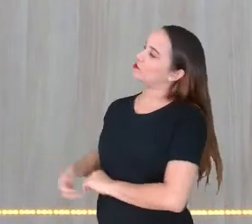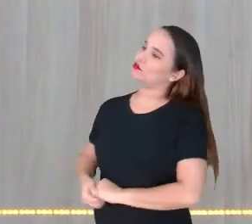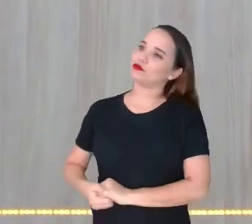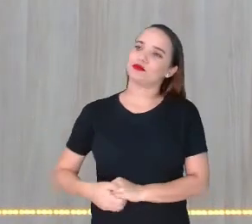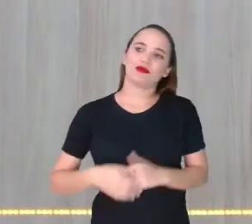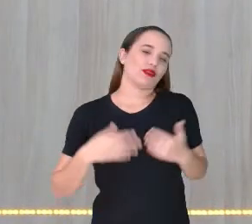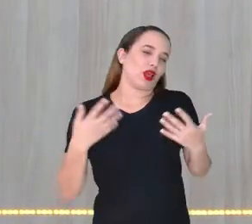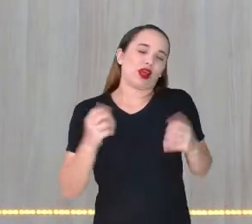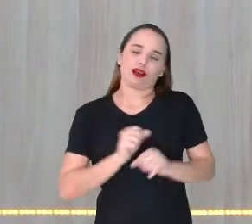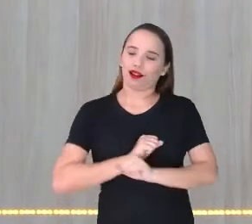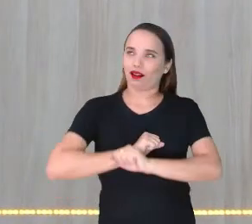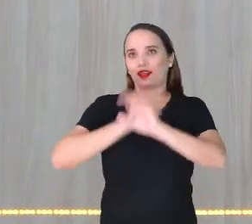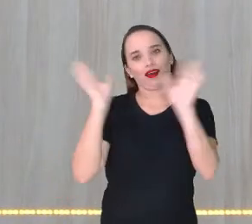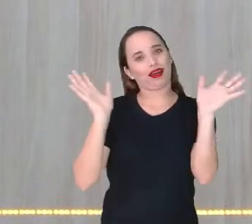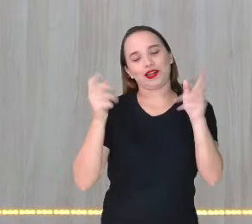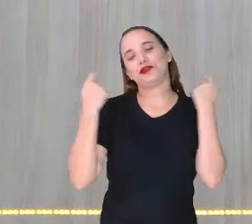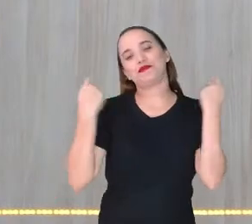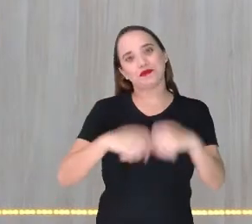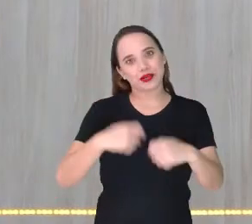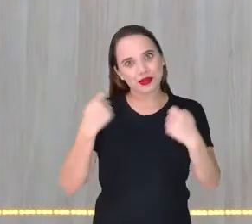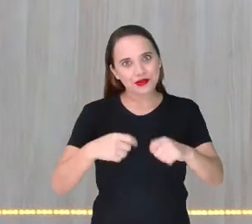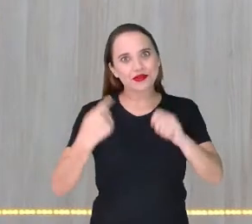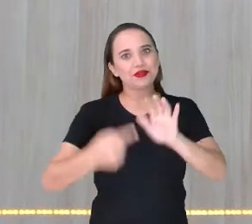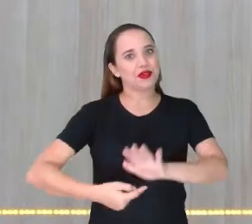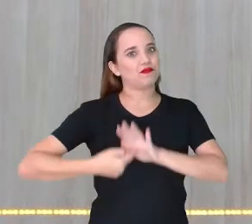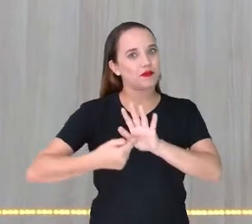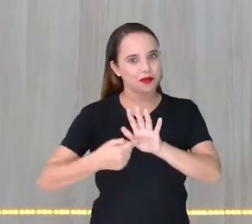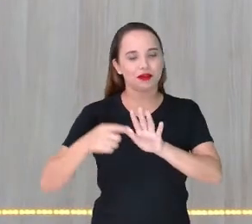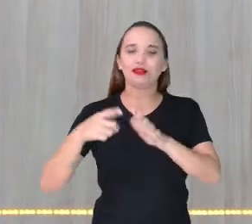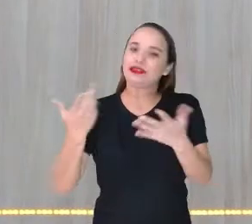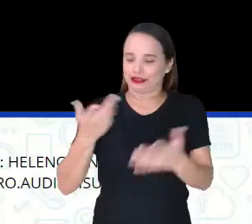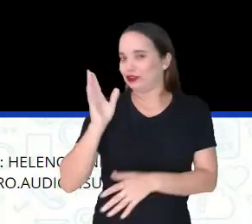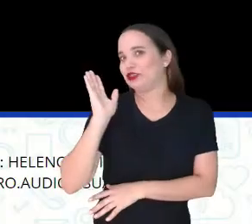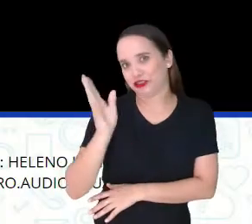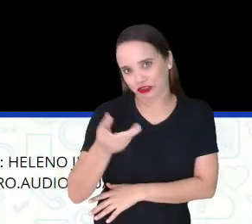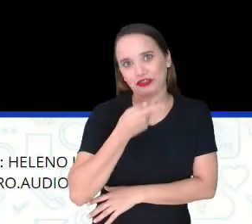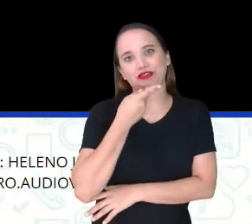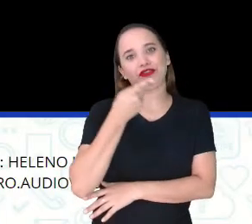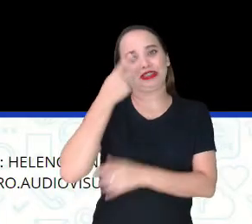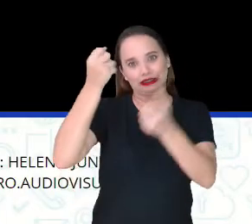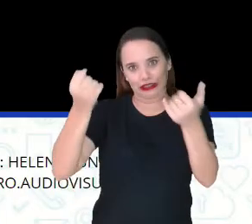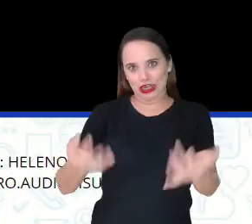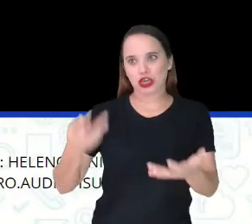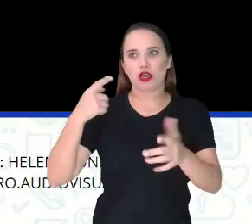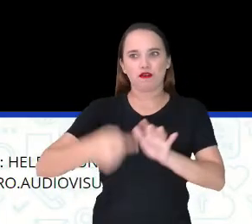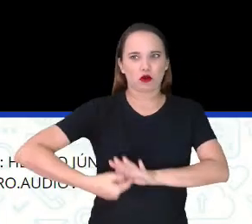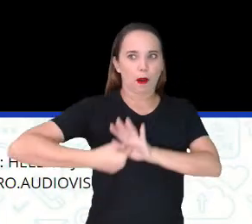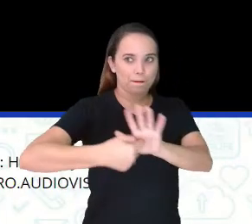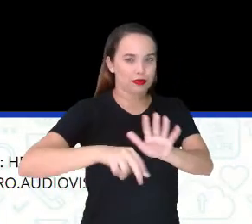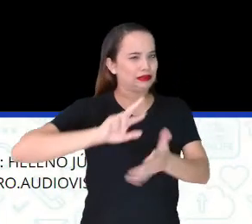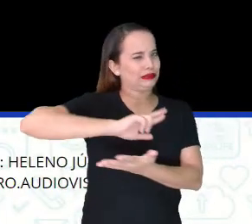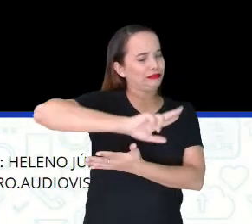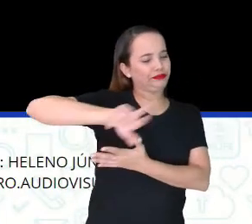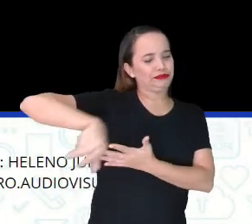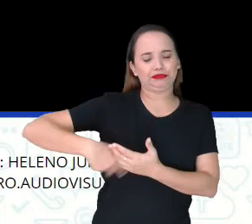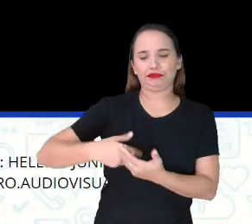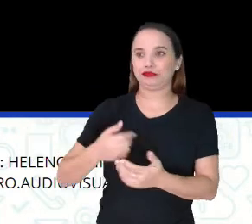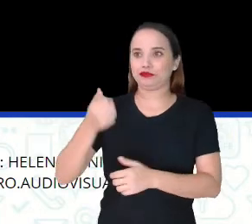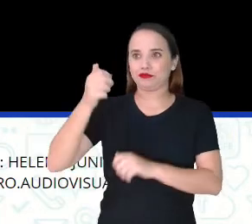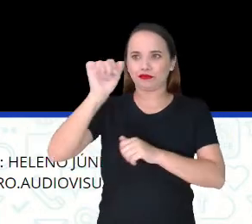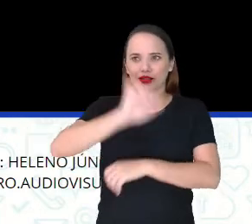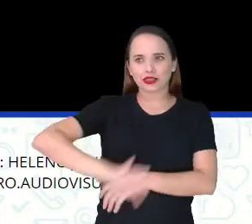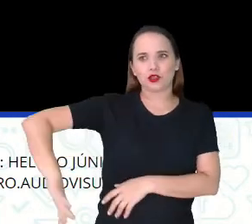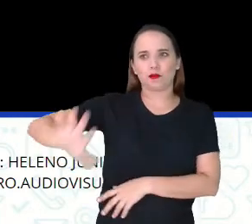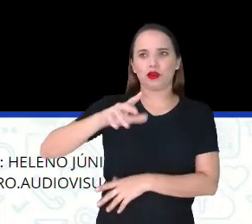eu não podia deixar, né? Já disse a vocês que eu vou aparecer nessas aulas assim, adoidado. Então, já tem aí, falando de análise